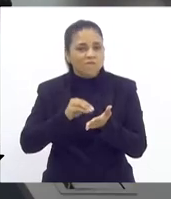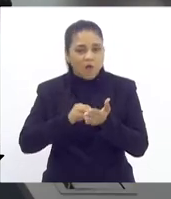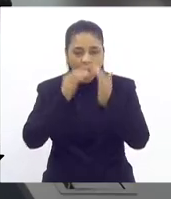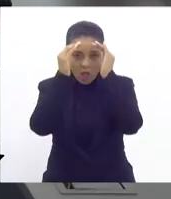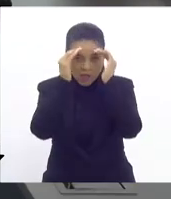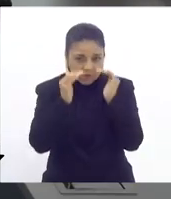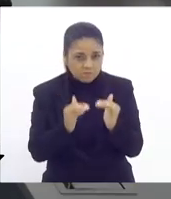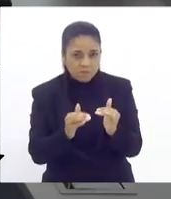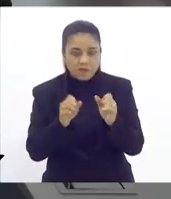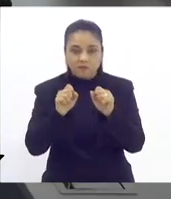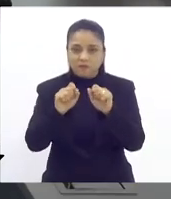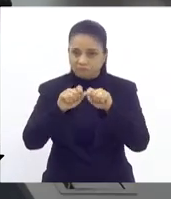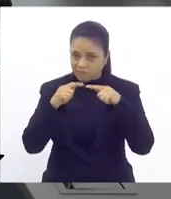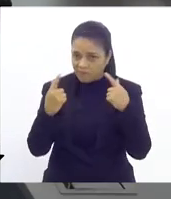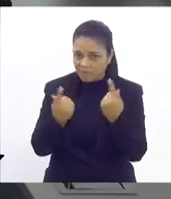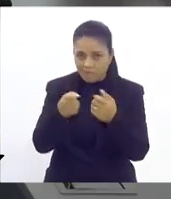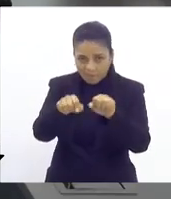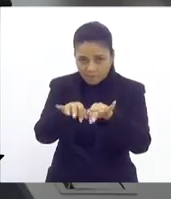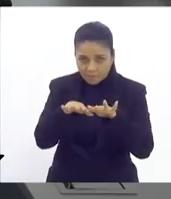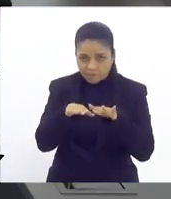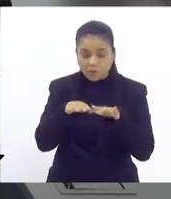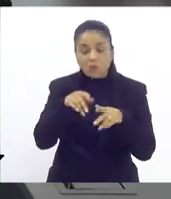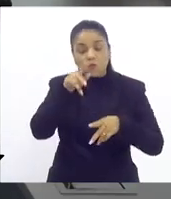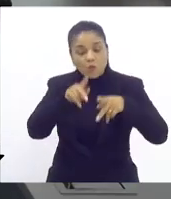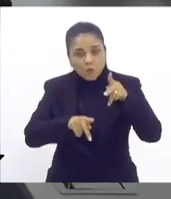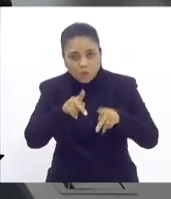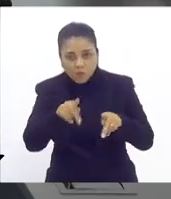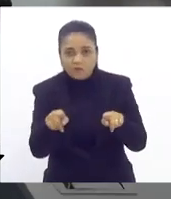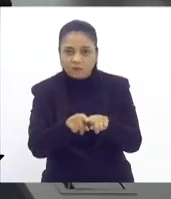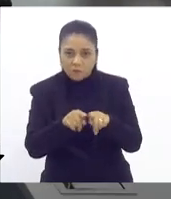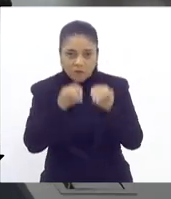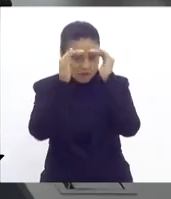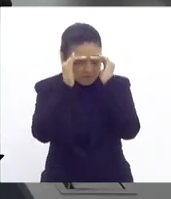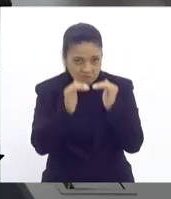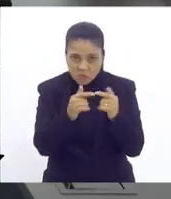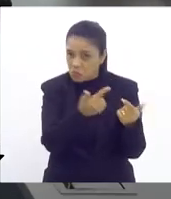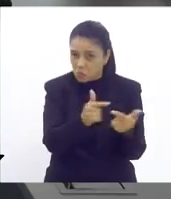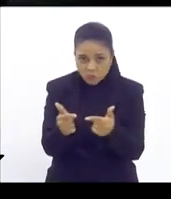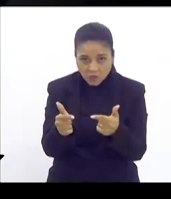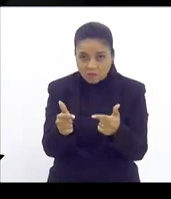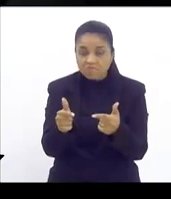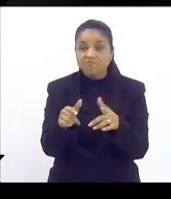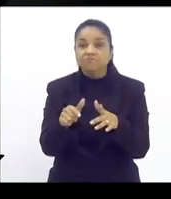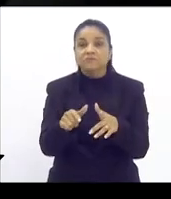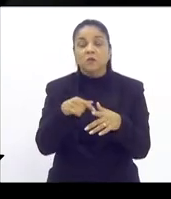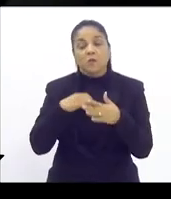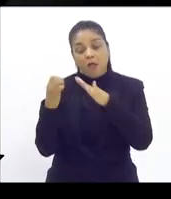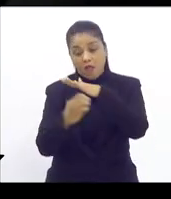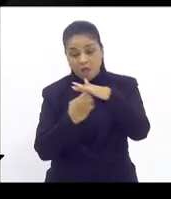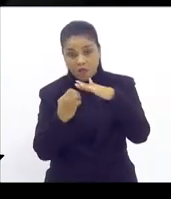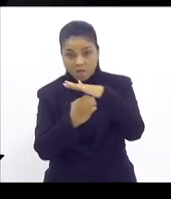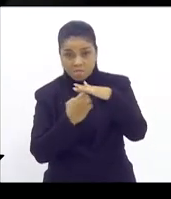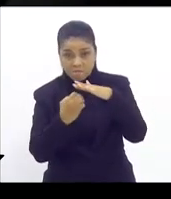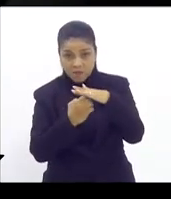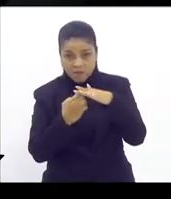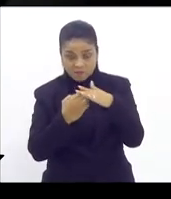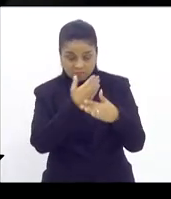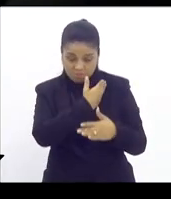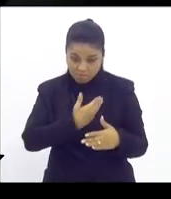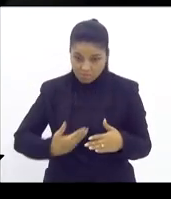parlamento é um desrespeito com o povo Fluminense uma empresa que domina um serviço público